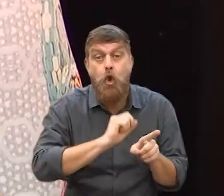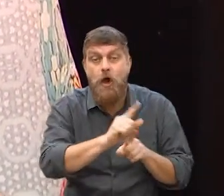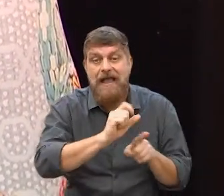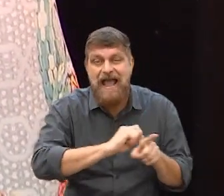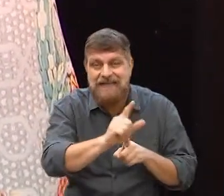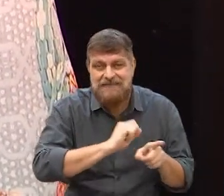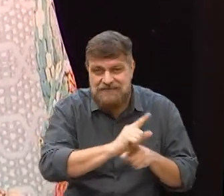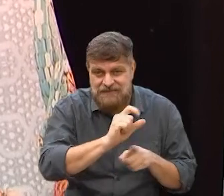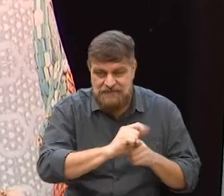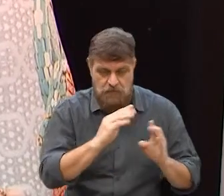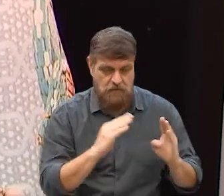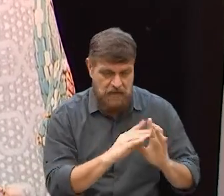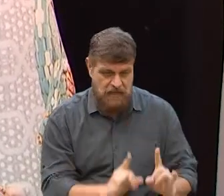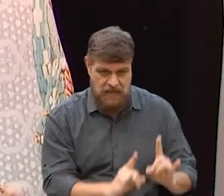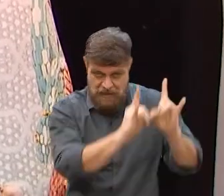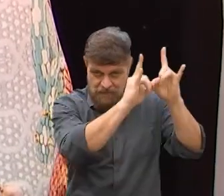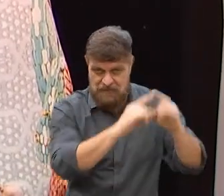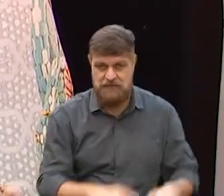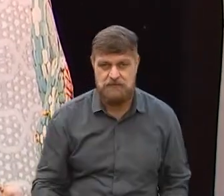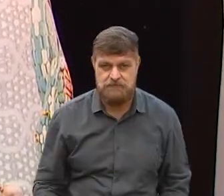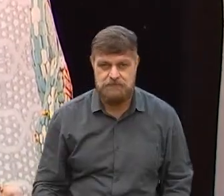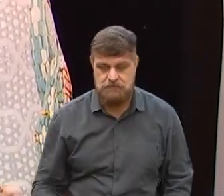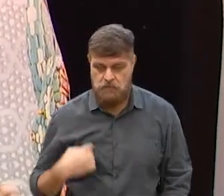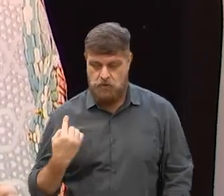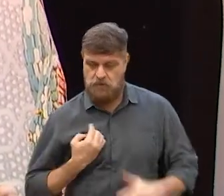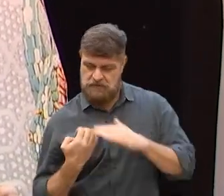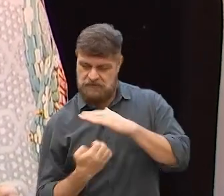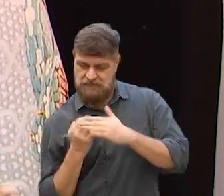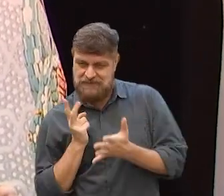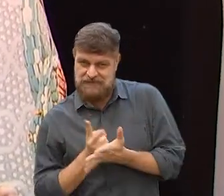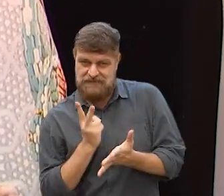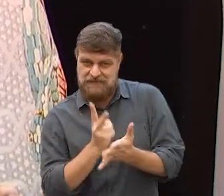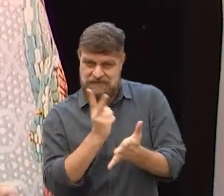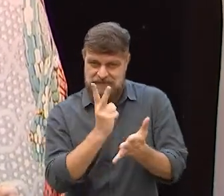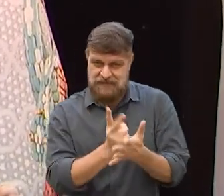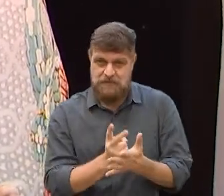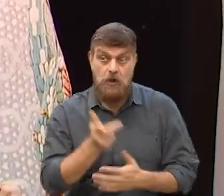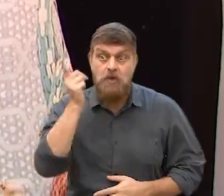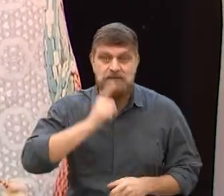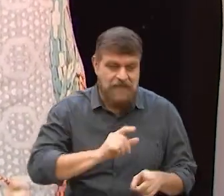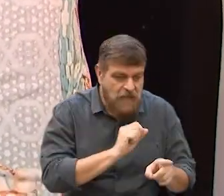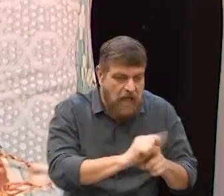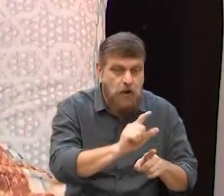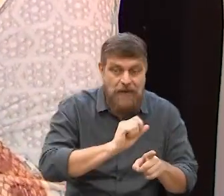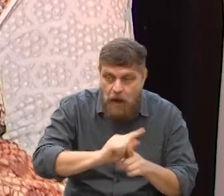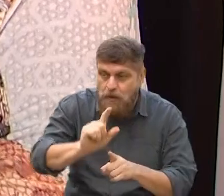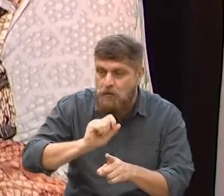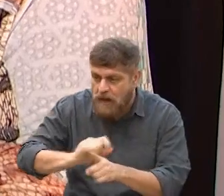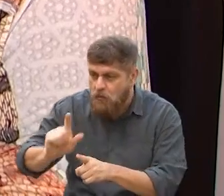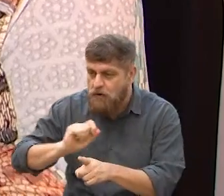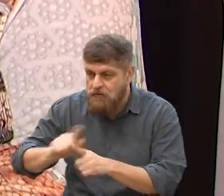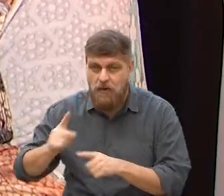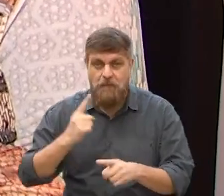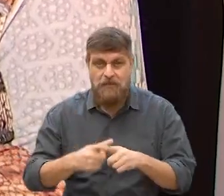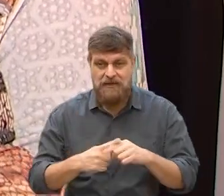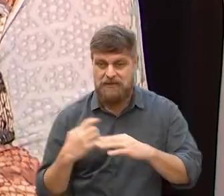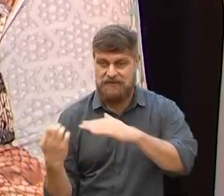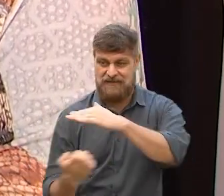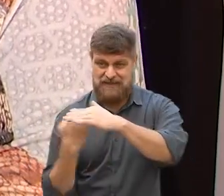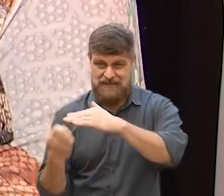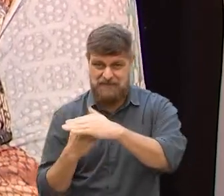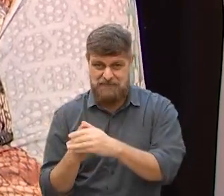nos sintomas da quimioterapia. Então eu tomava 5 dias por mês, 5 dias eu passava mal, tudo, e aí eu me enterrava no trabalho